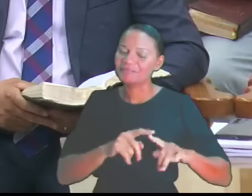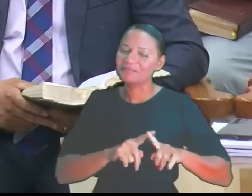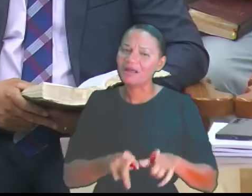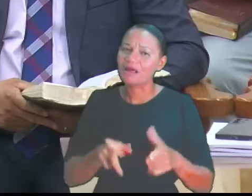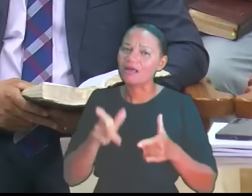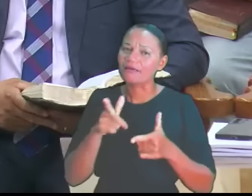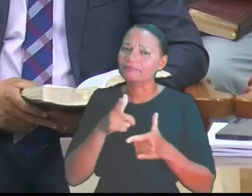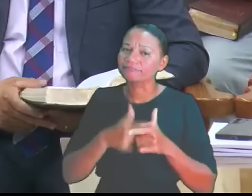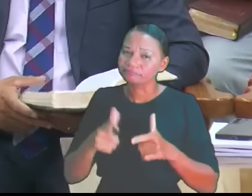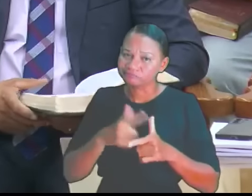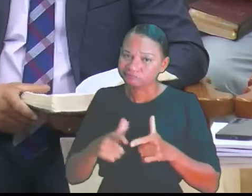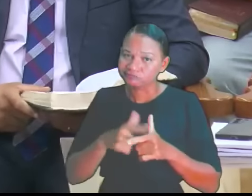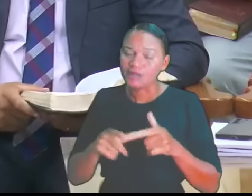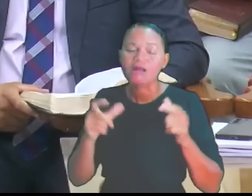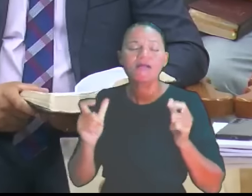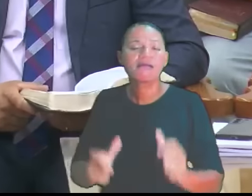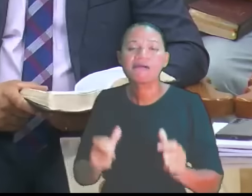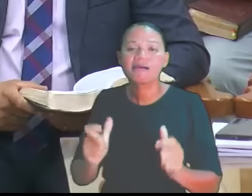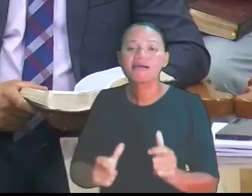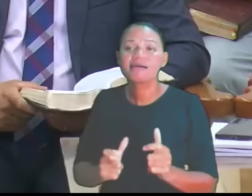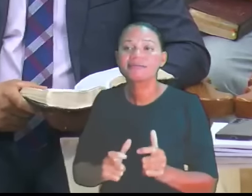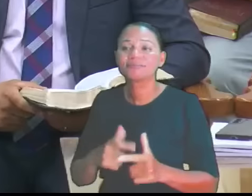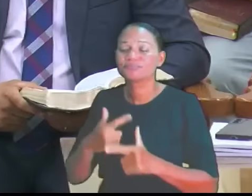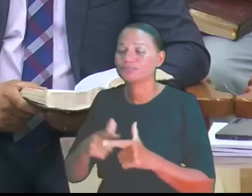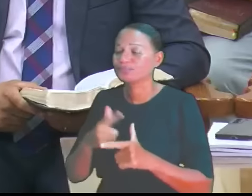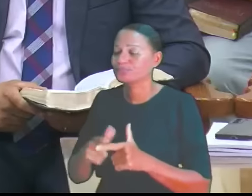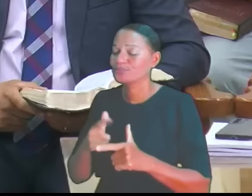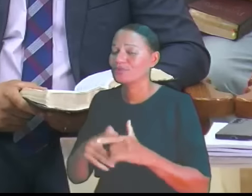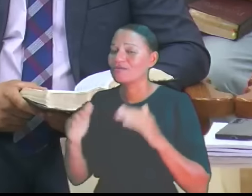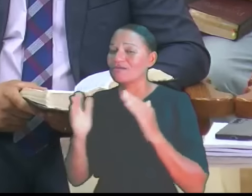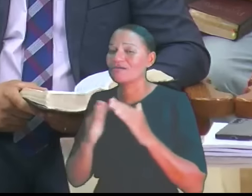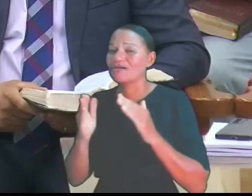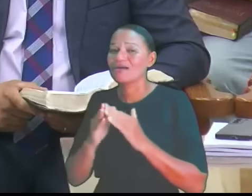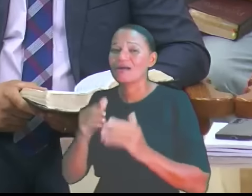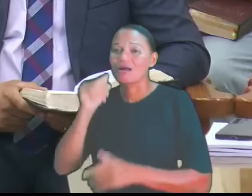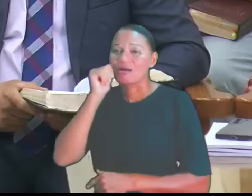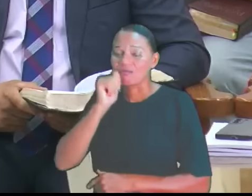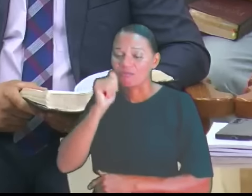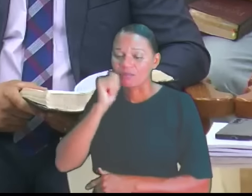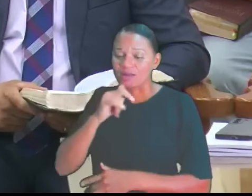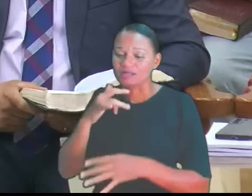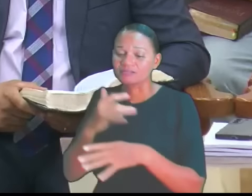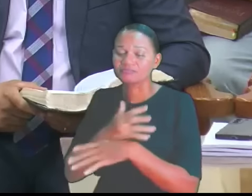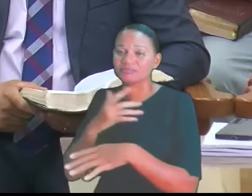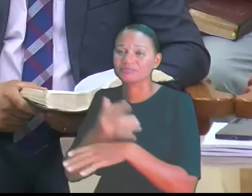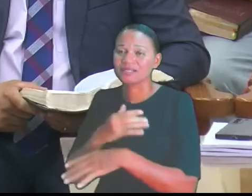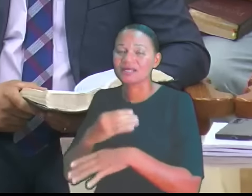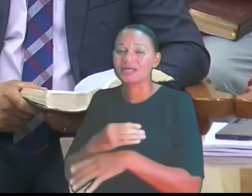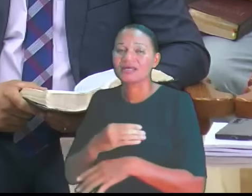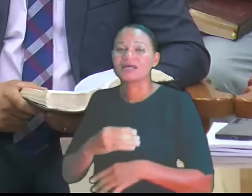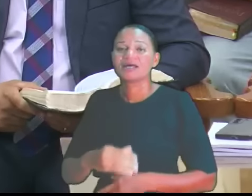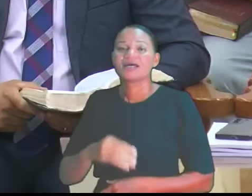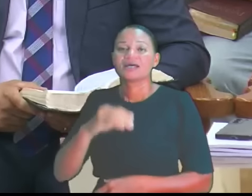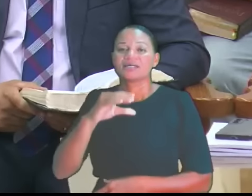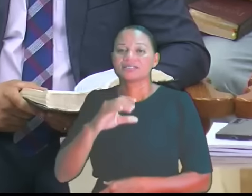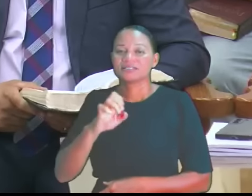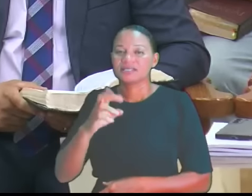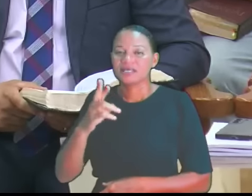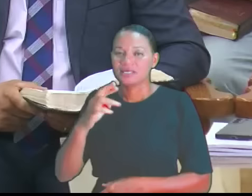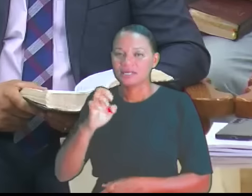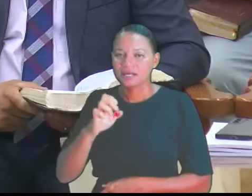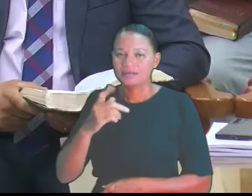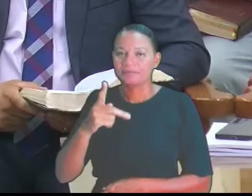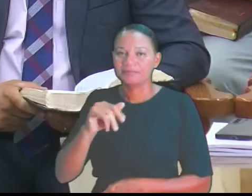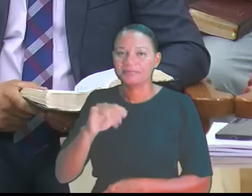Aonde? Está tendo um problema na casa de uma mulher lá da cidade de Serepta, na região de Tiro e Sidom.